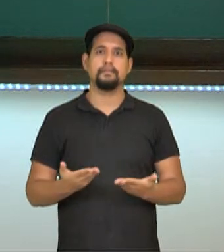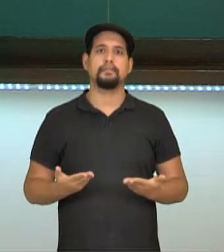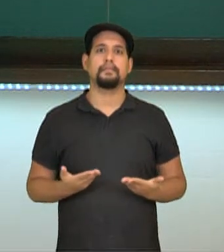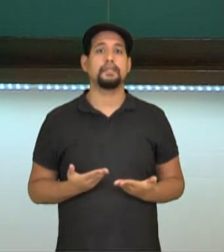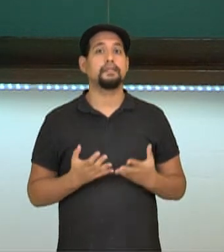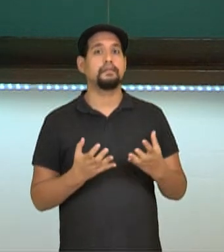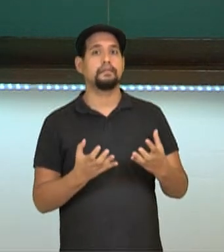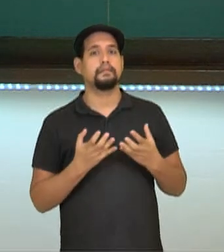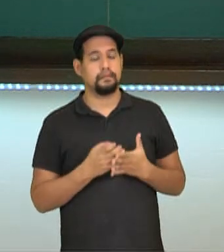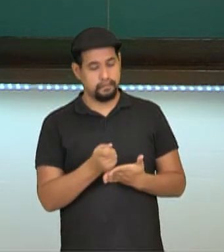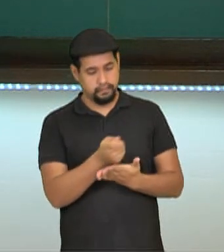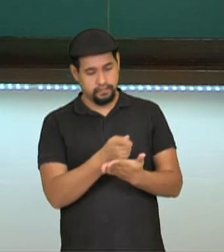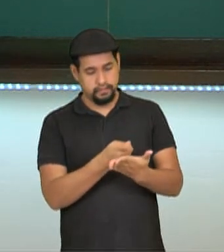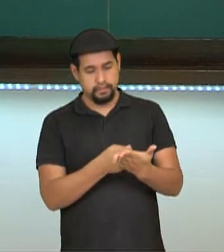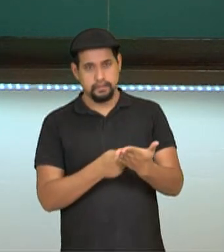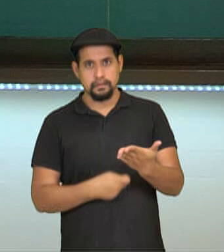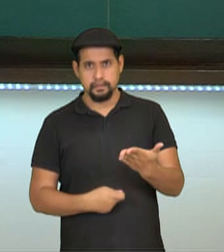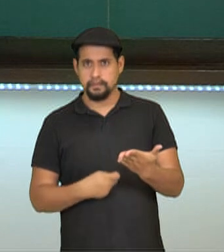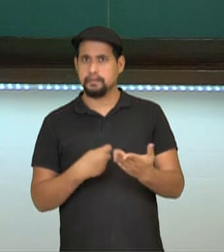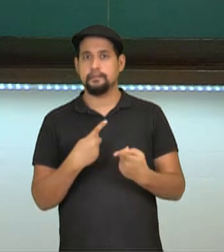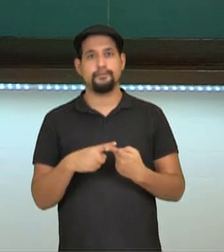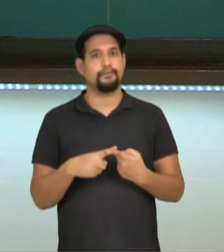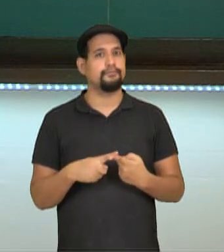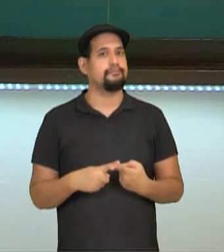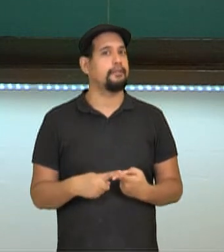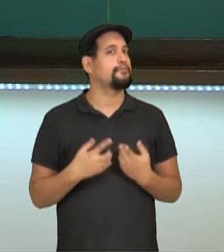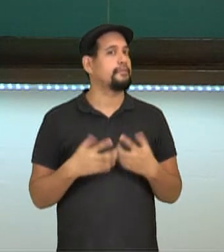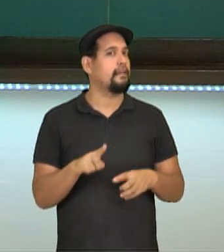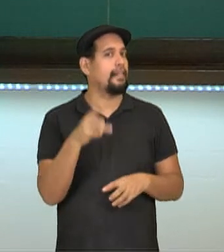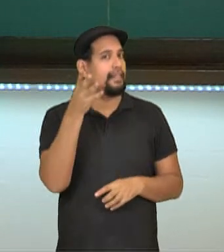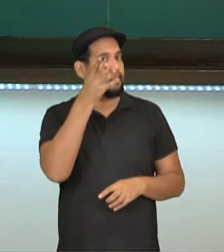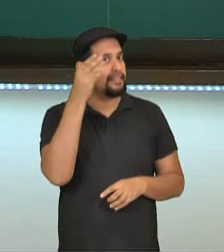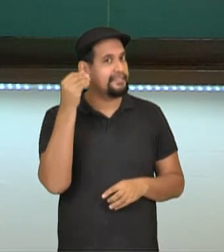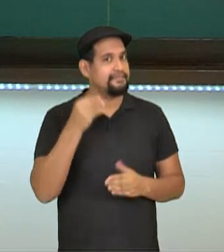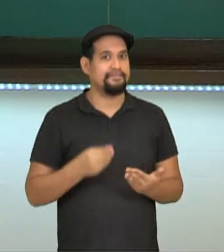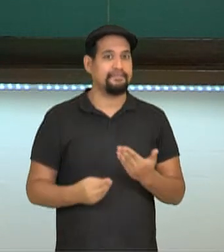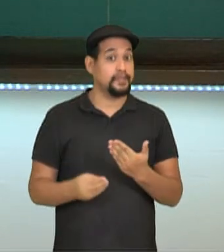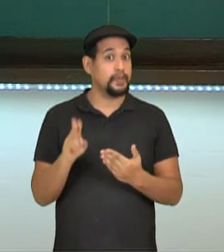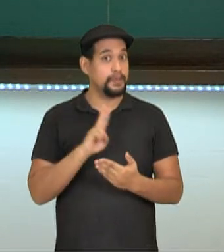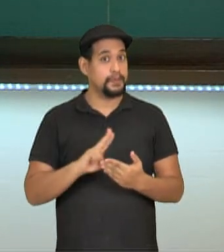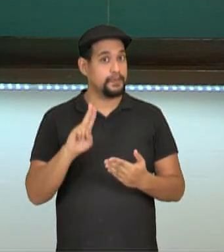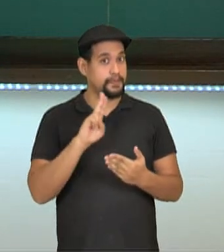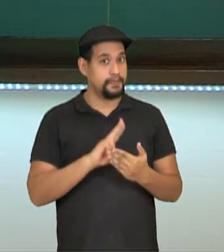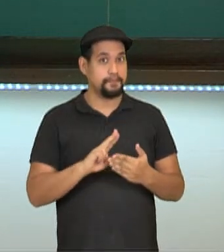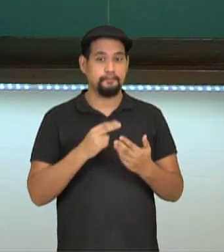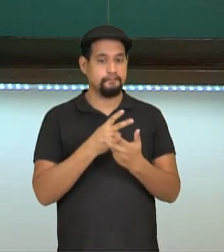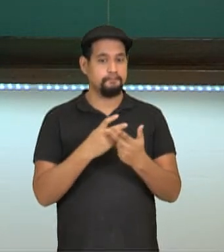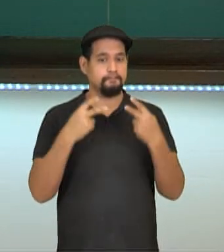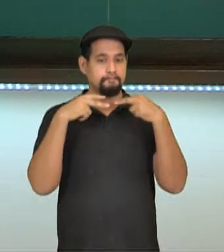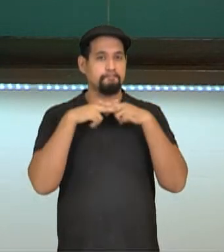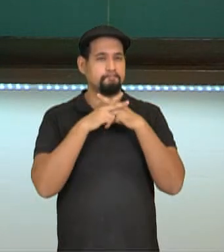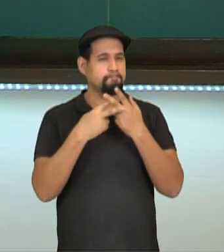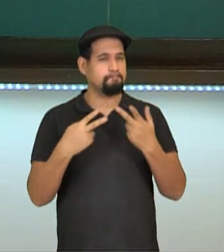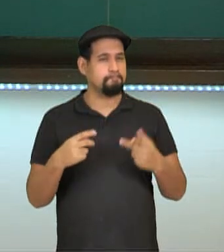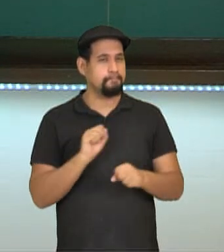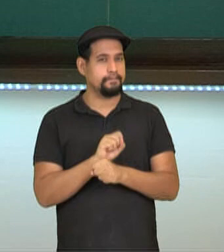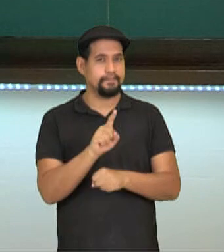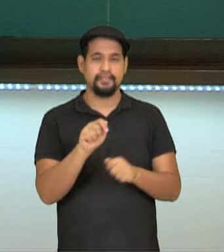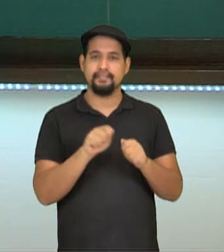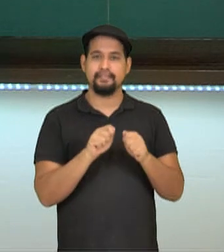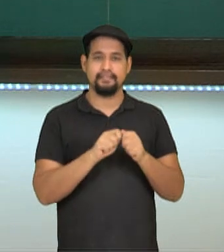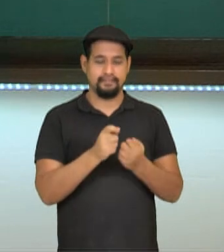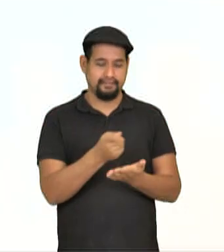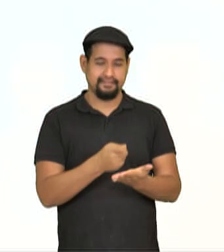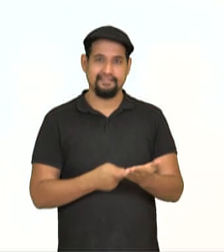quero que você anote aí, porque eu não quero que você esqueça desses equipamentos de segurança. Então, um tempinho para você fazer as